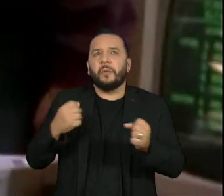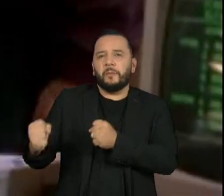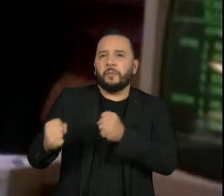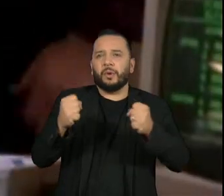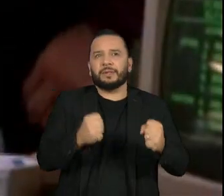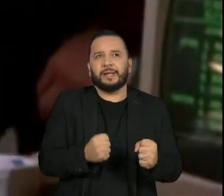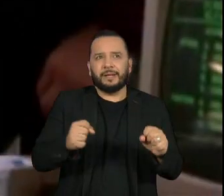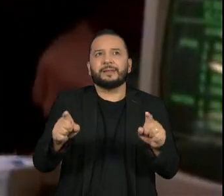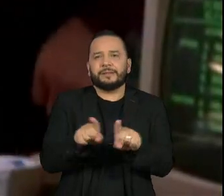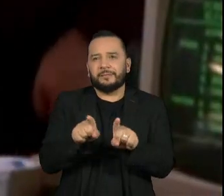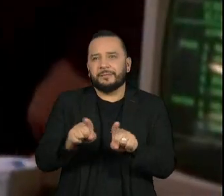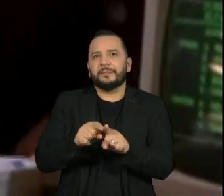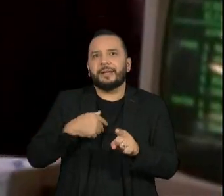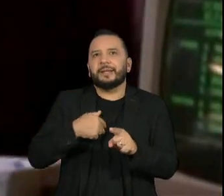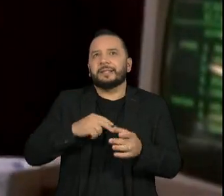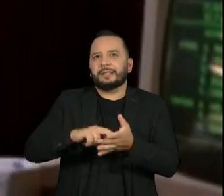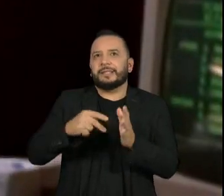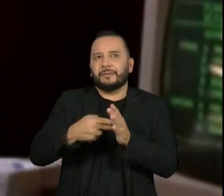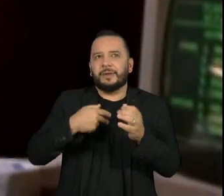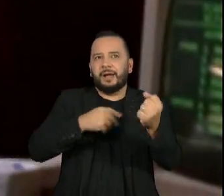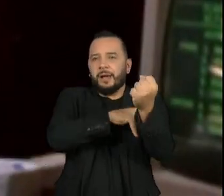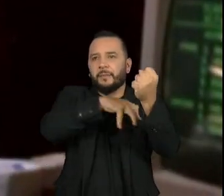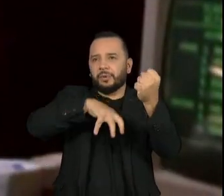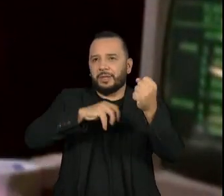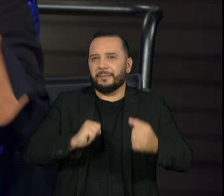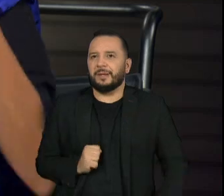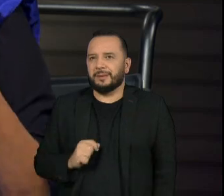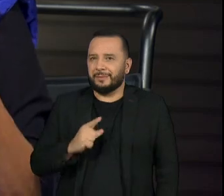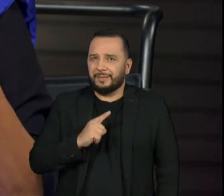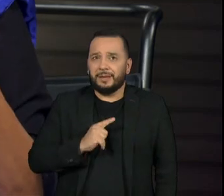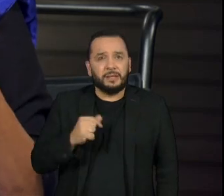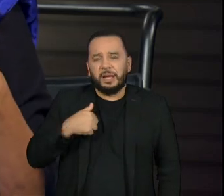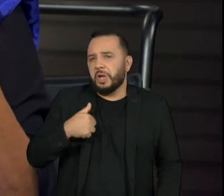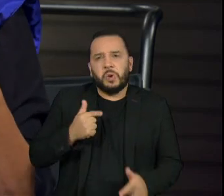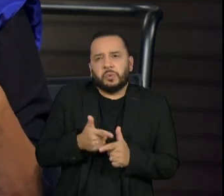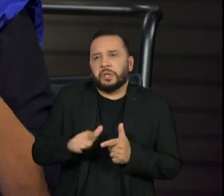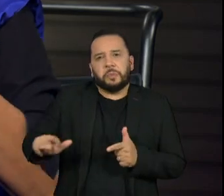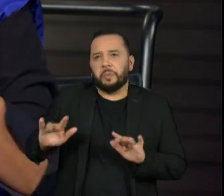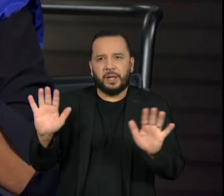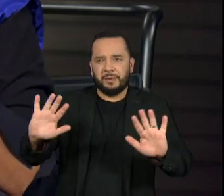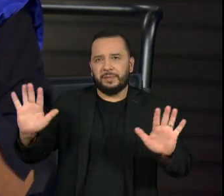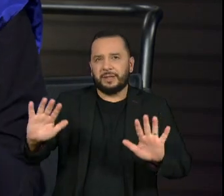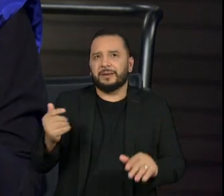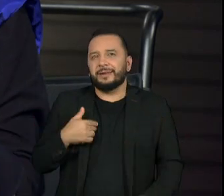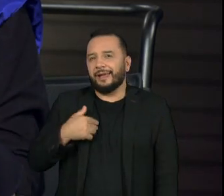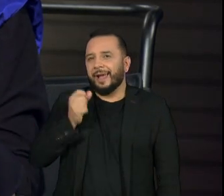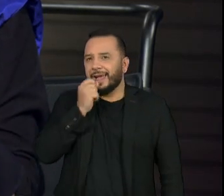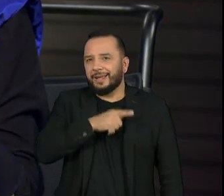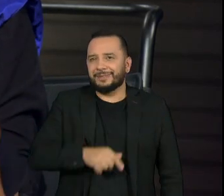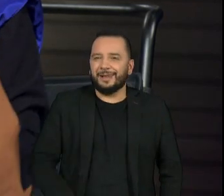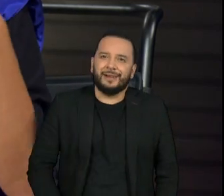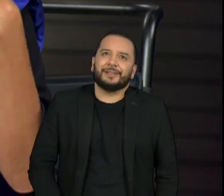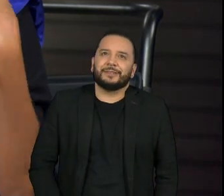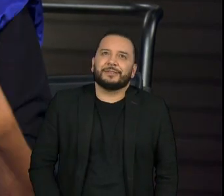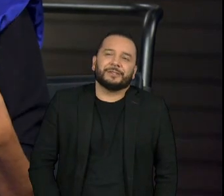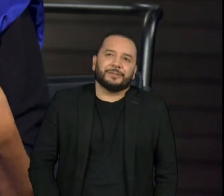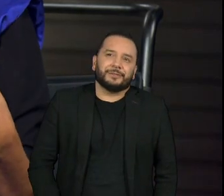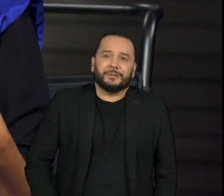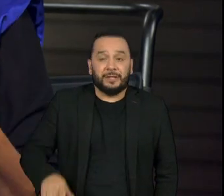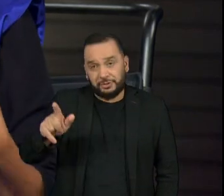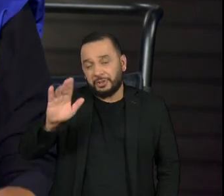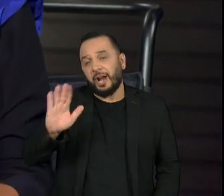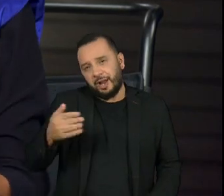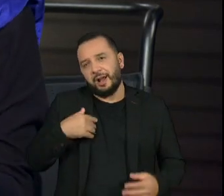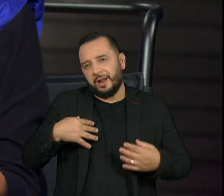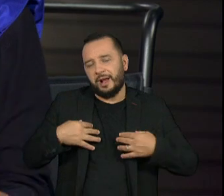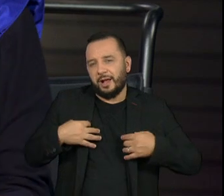um empoderamento. Eu, sinceramente, eu não tenho nenhum problema com isso. É engraçado. Eu acho que a alfaiataria,